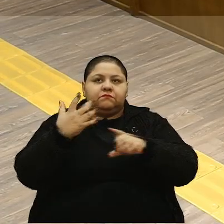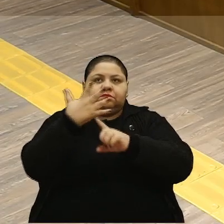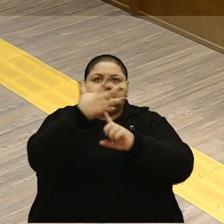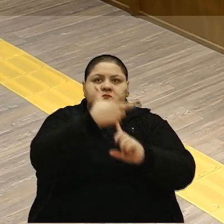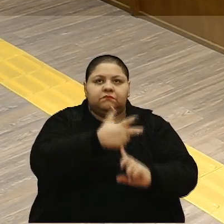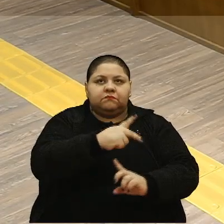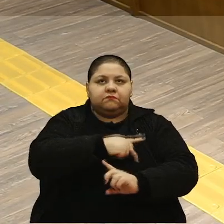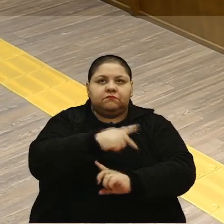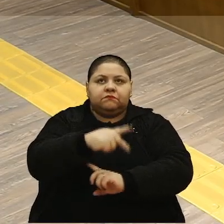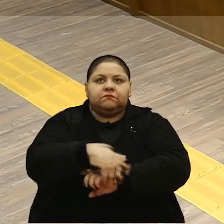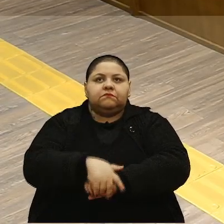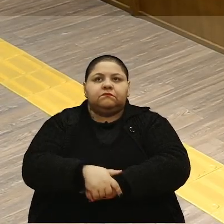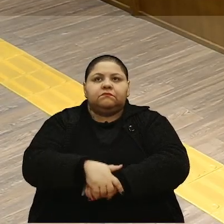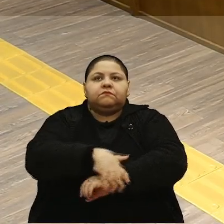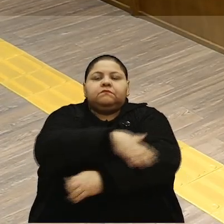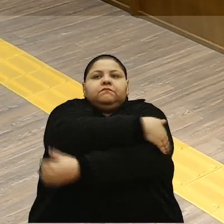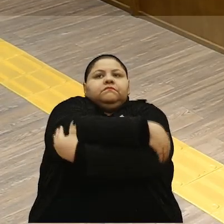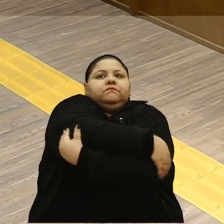Tiano.